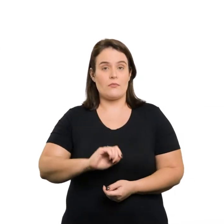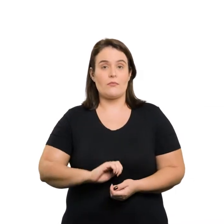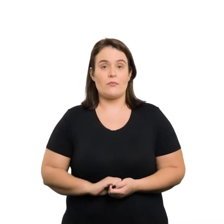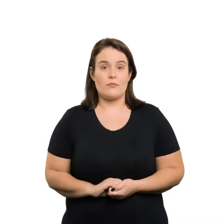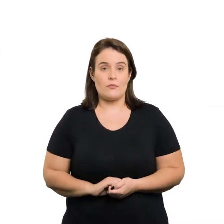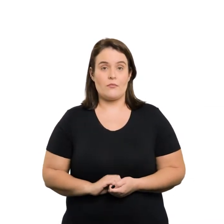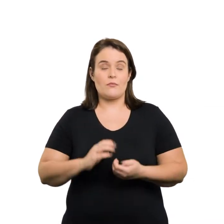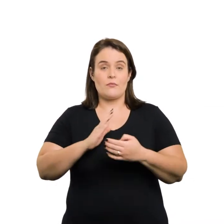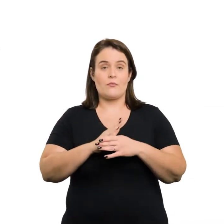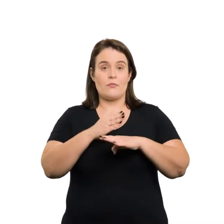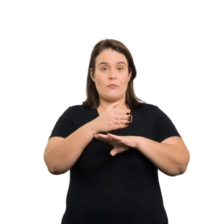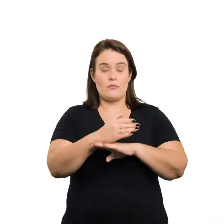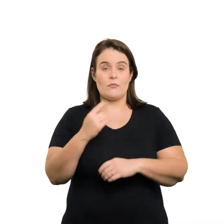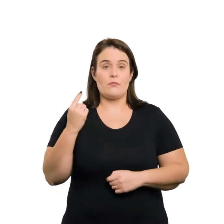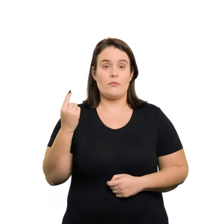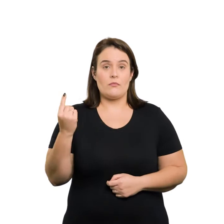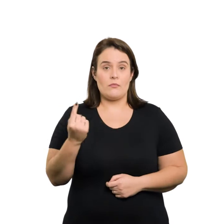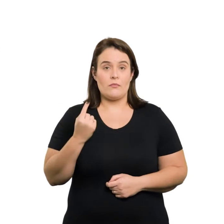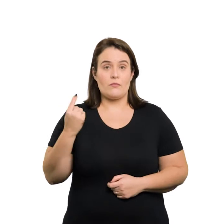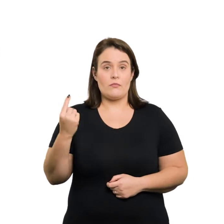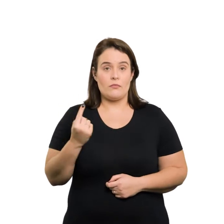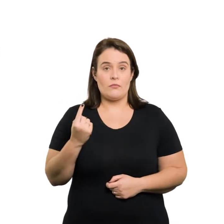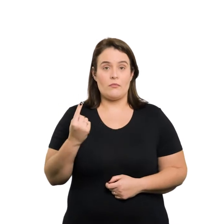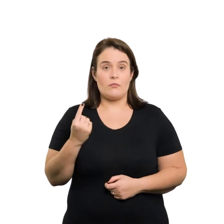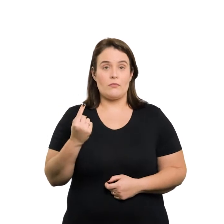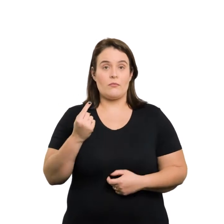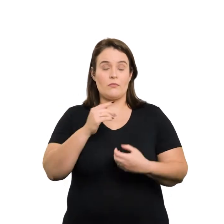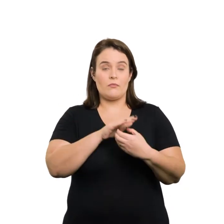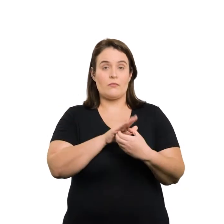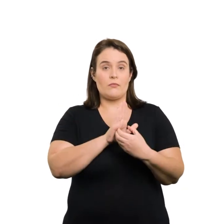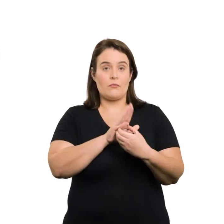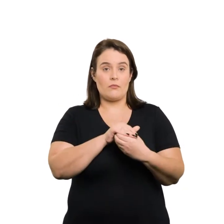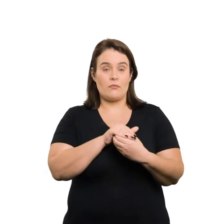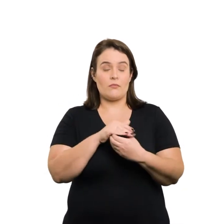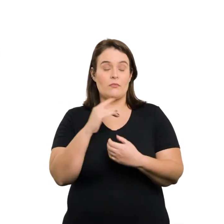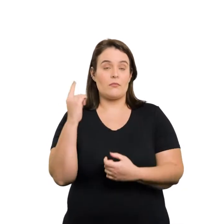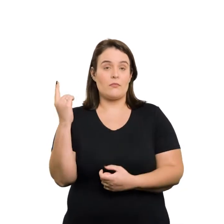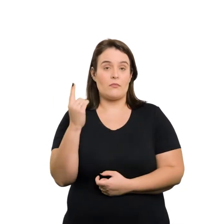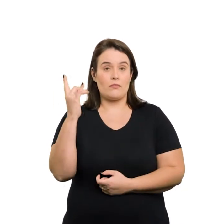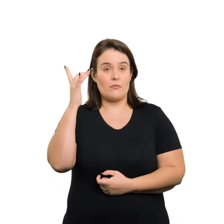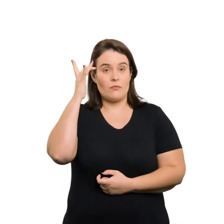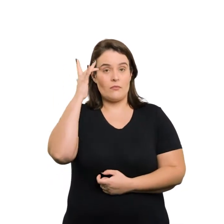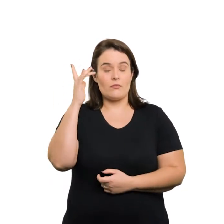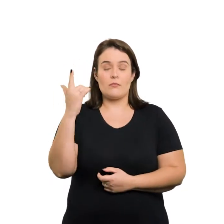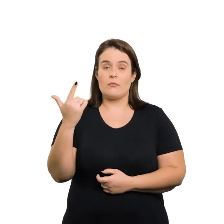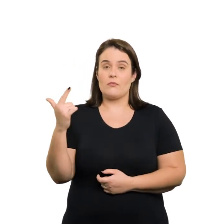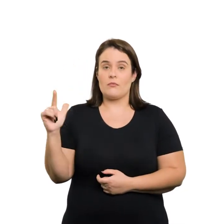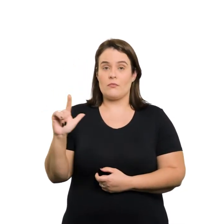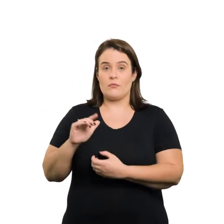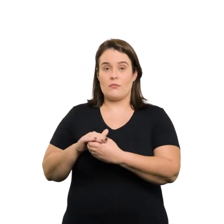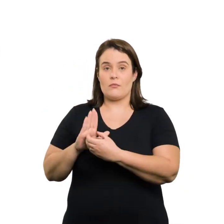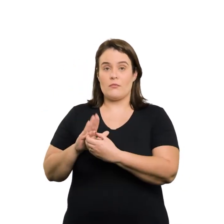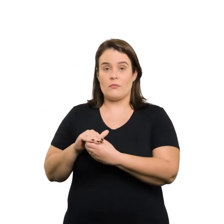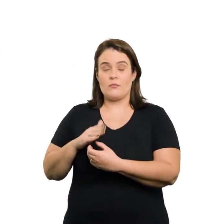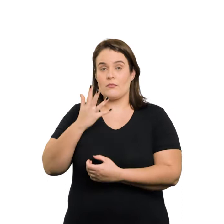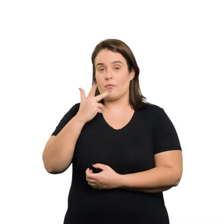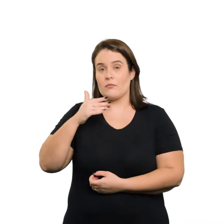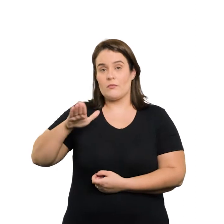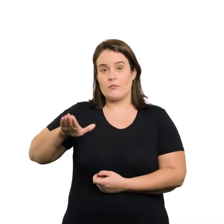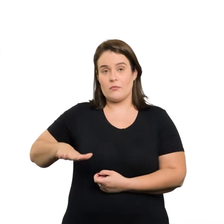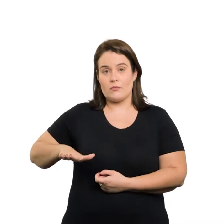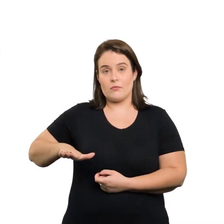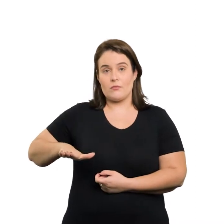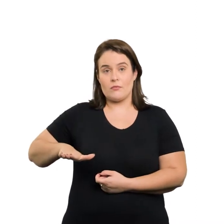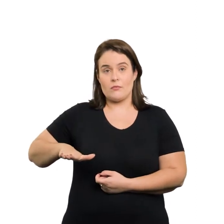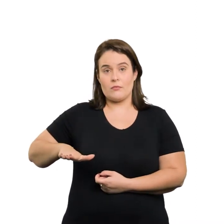de seu uso, com entrada independente, boxes com bacias sanitárias para adulto e outro com bacia